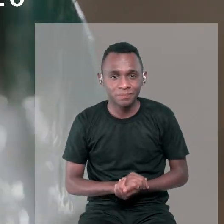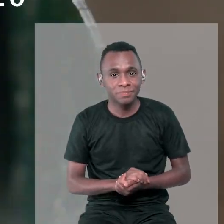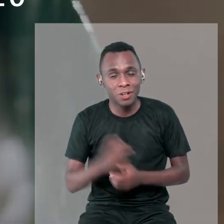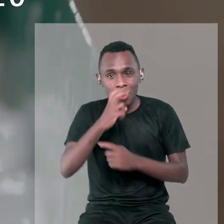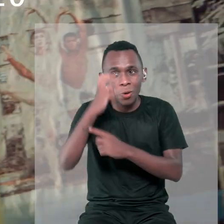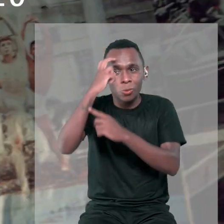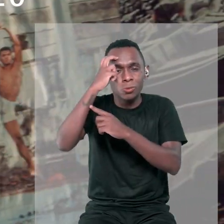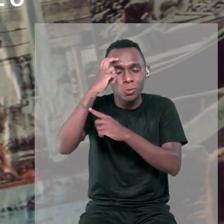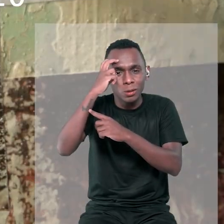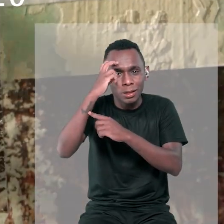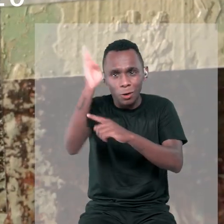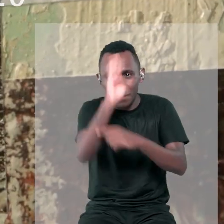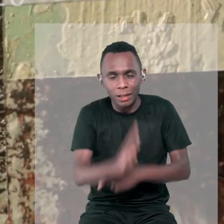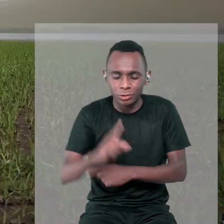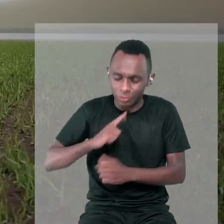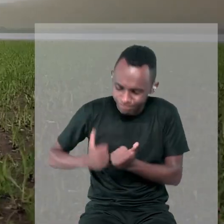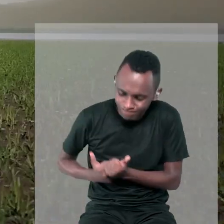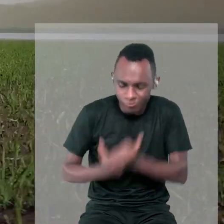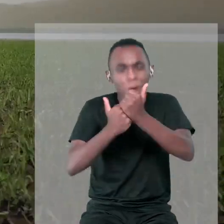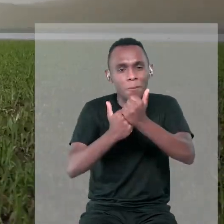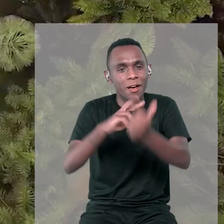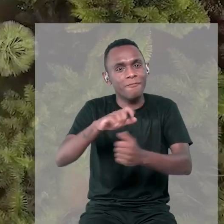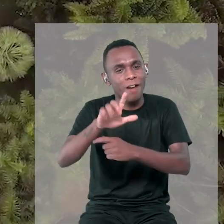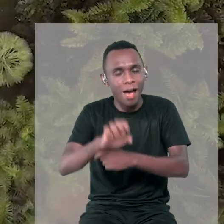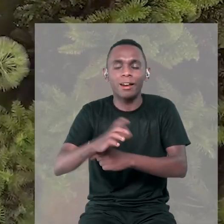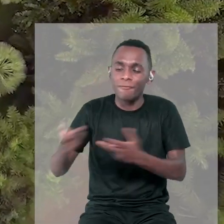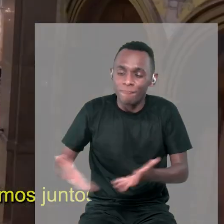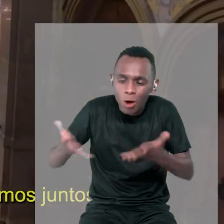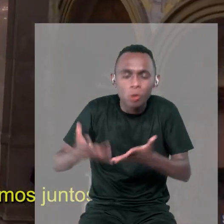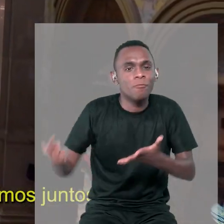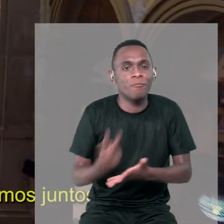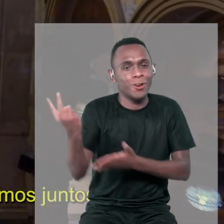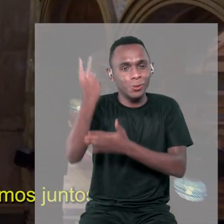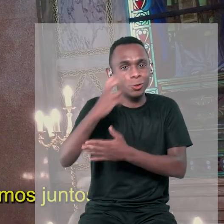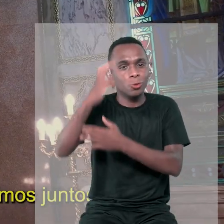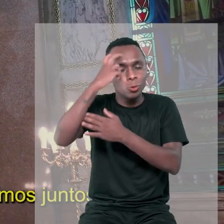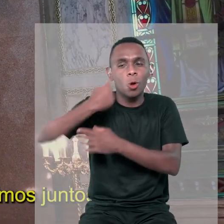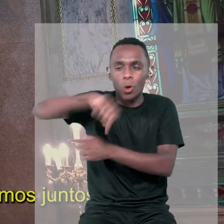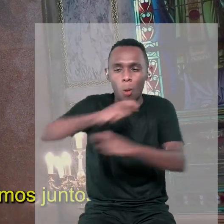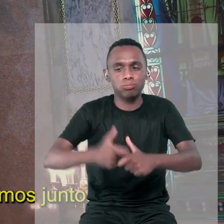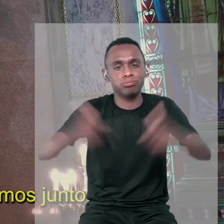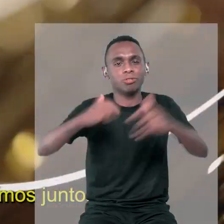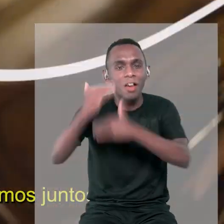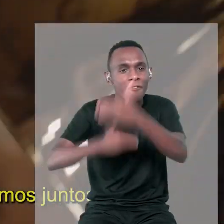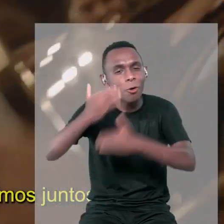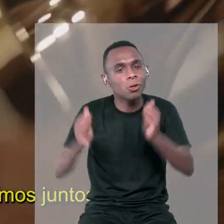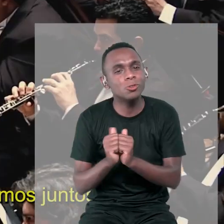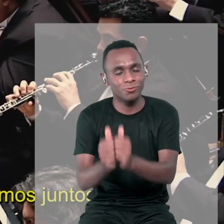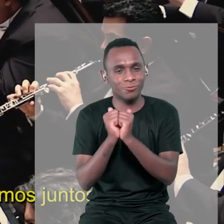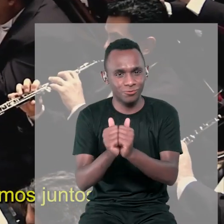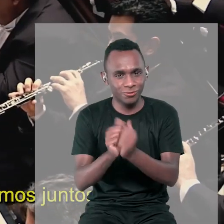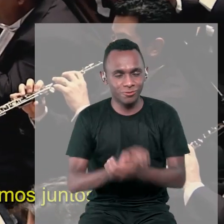conhecer. A cultura brasileira tem o nosso apoio. É valorizando essa cultura que crescemos